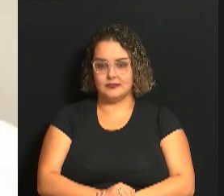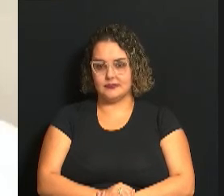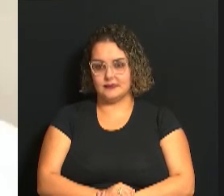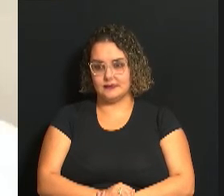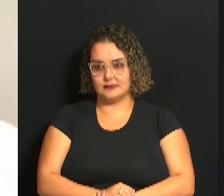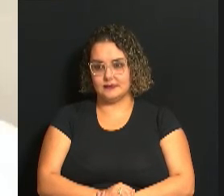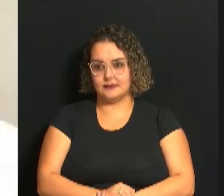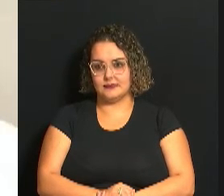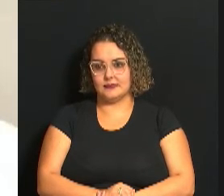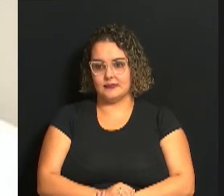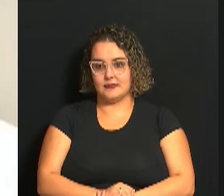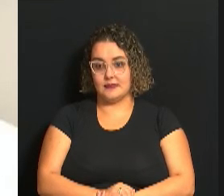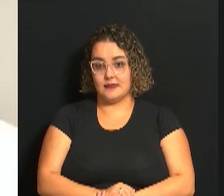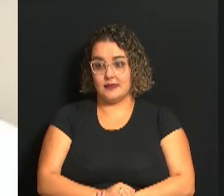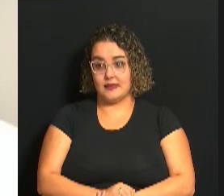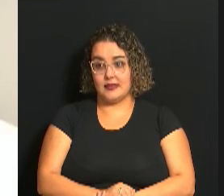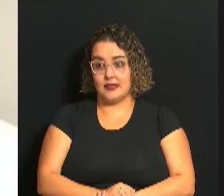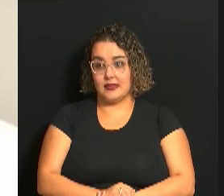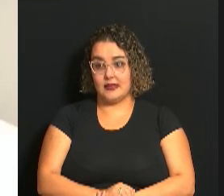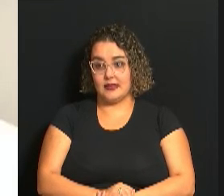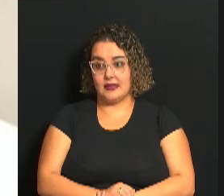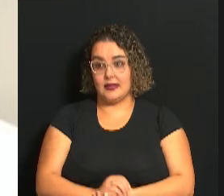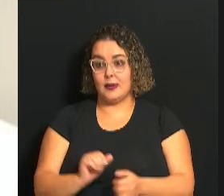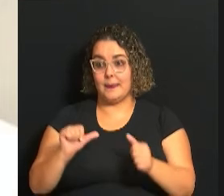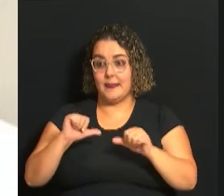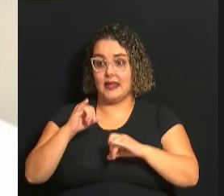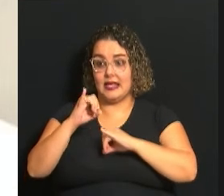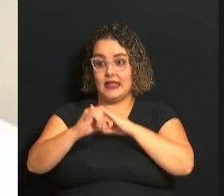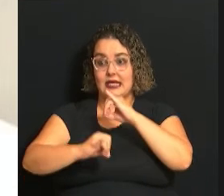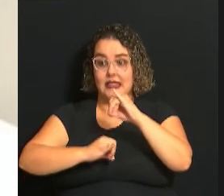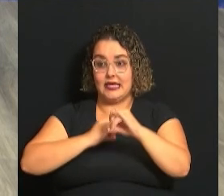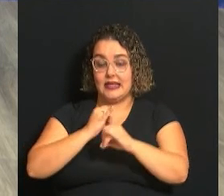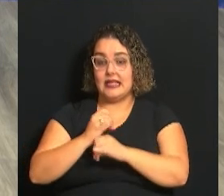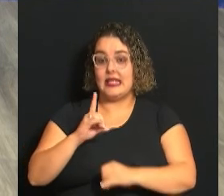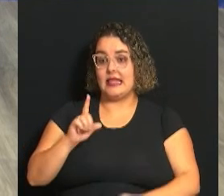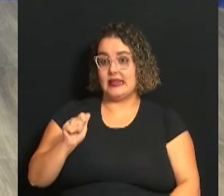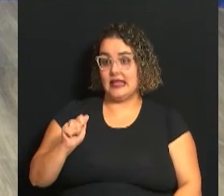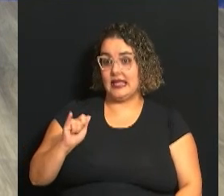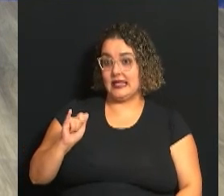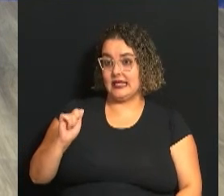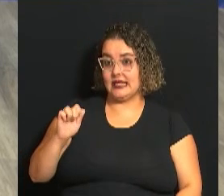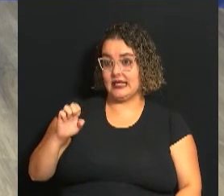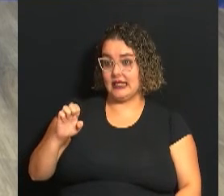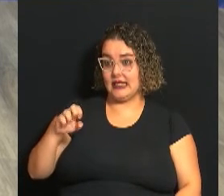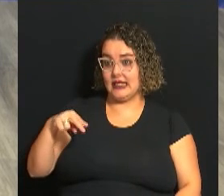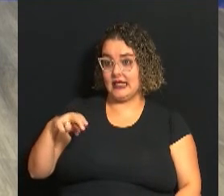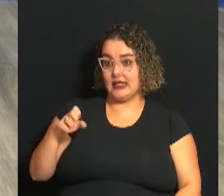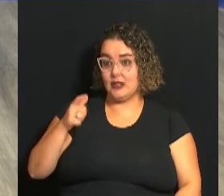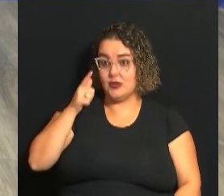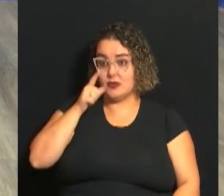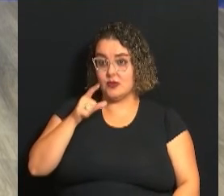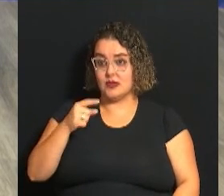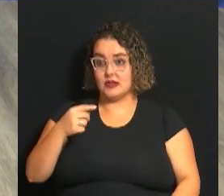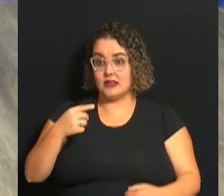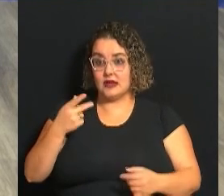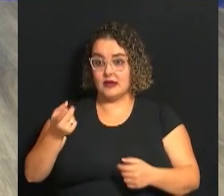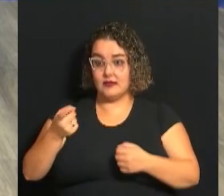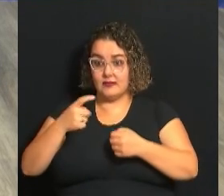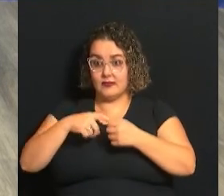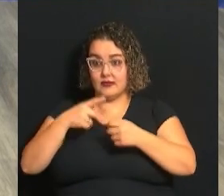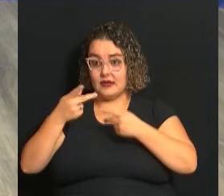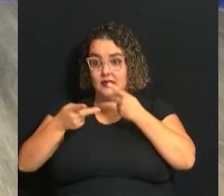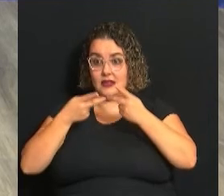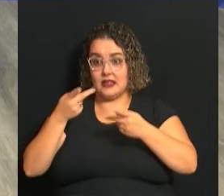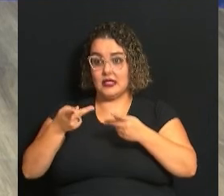A gente teve uma pequena queda aí de conexão com a Daiane. A gente consegue voltar a falar com ela? Travou? Como